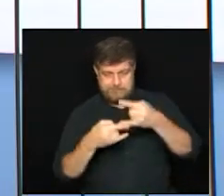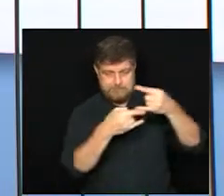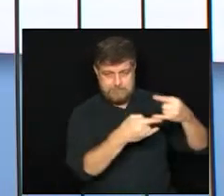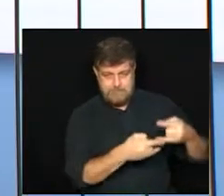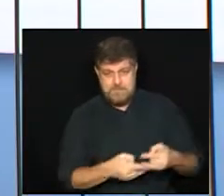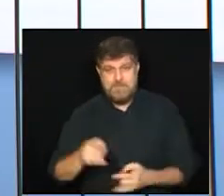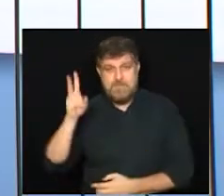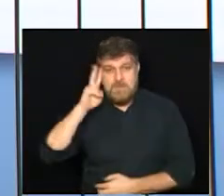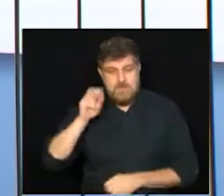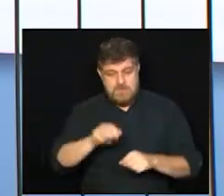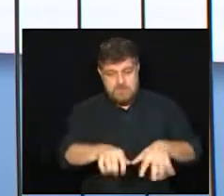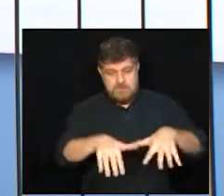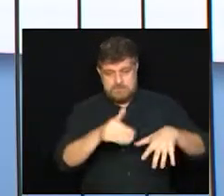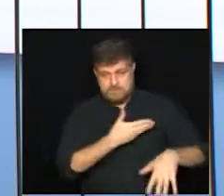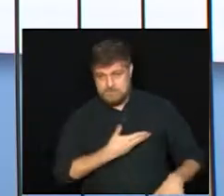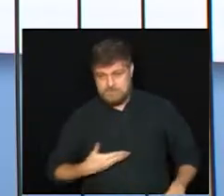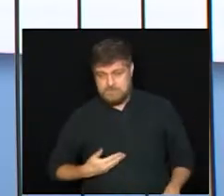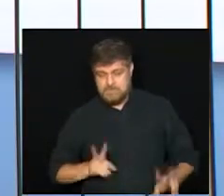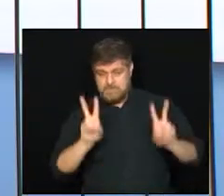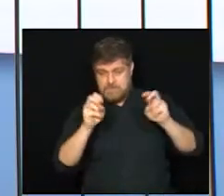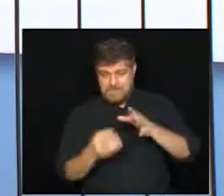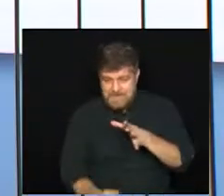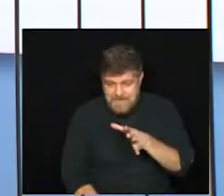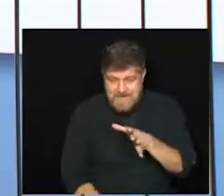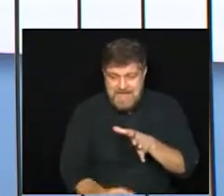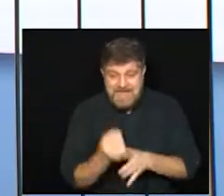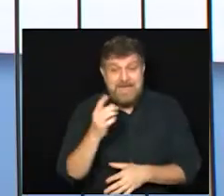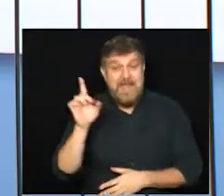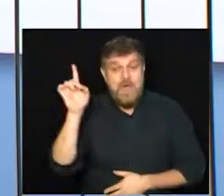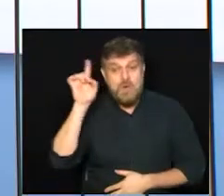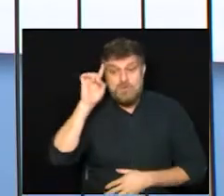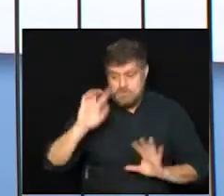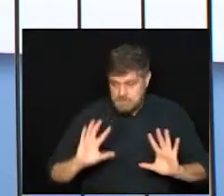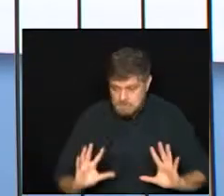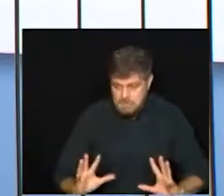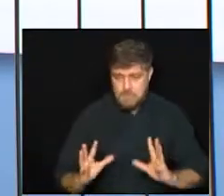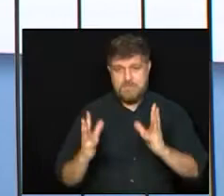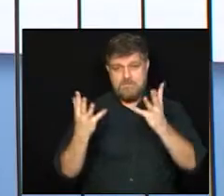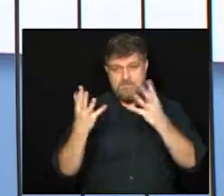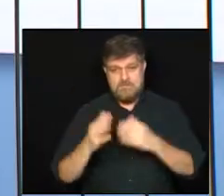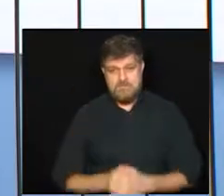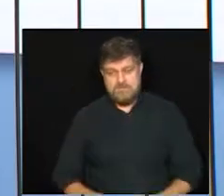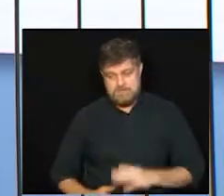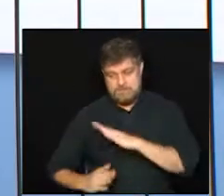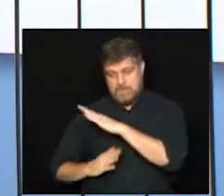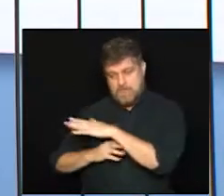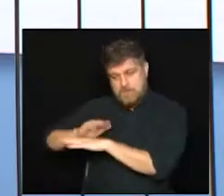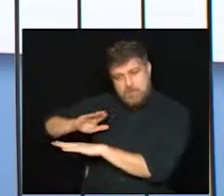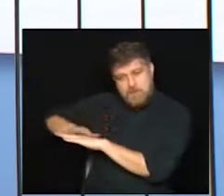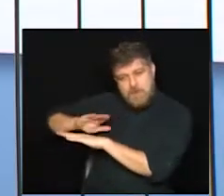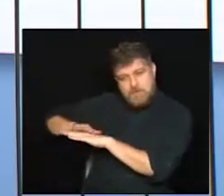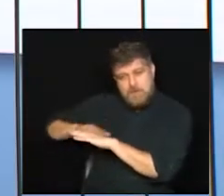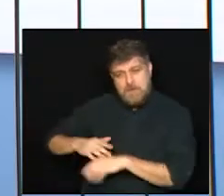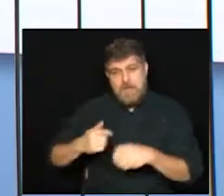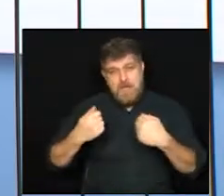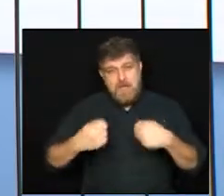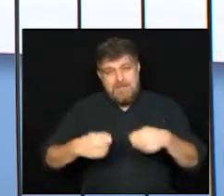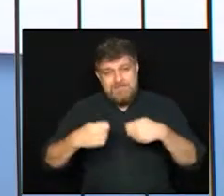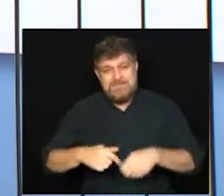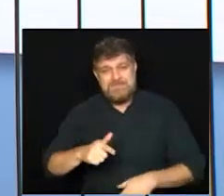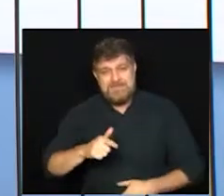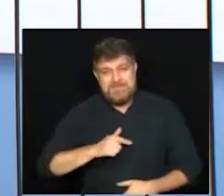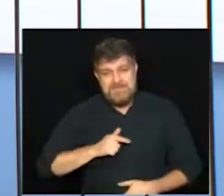audiência pública, quando trata da criação de datas comemorativas pela Câmara de Campinas, são